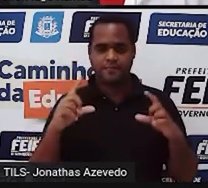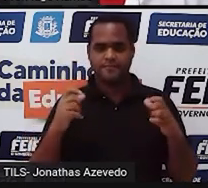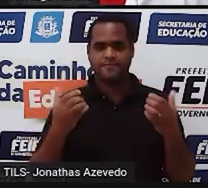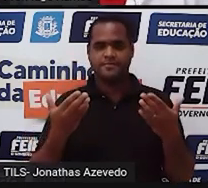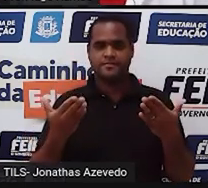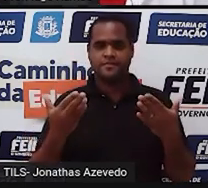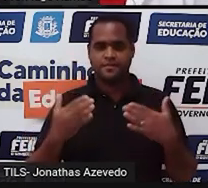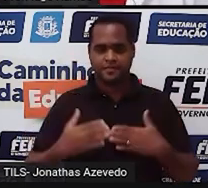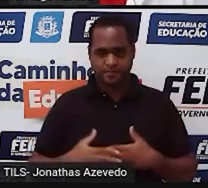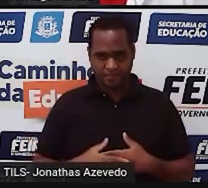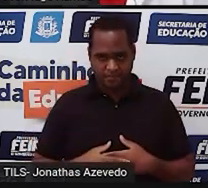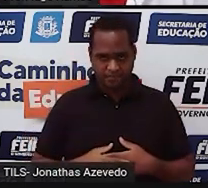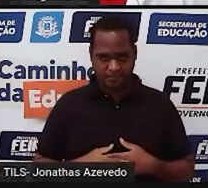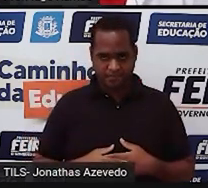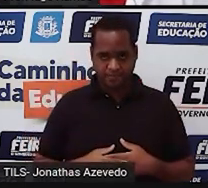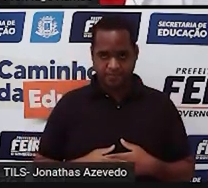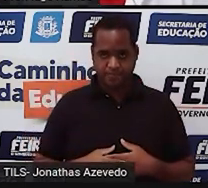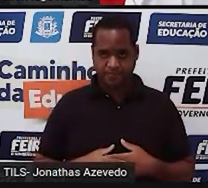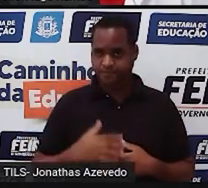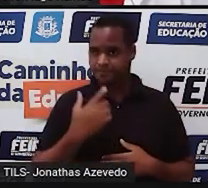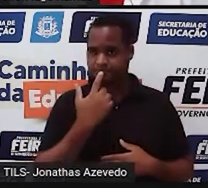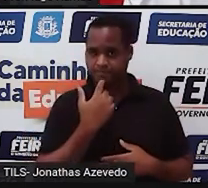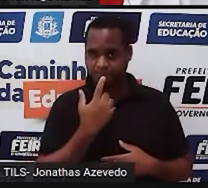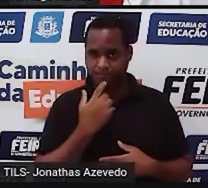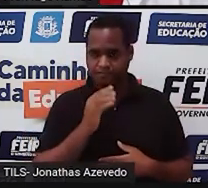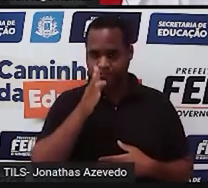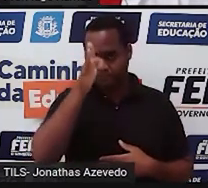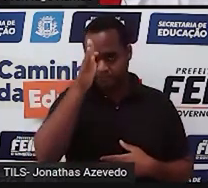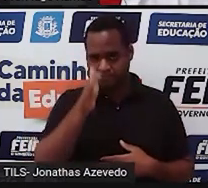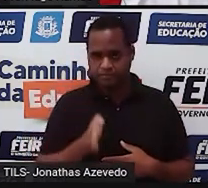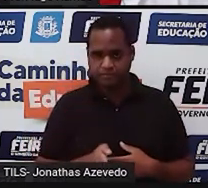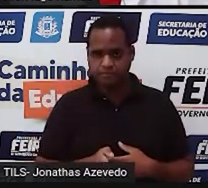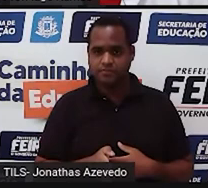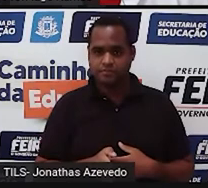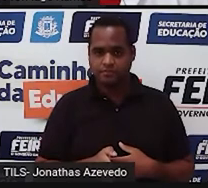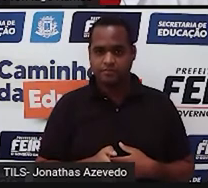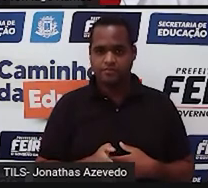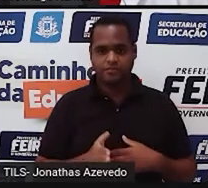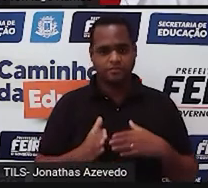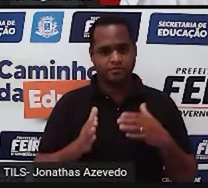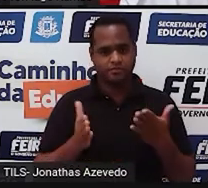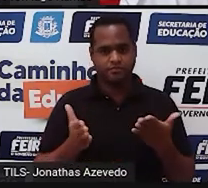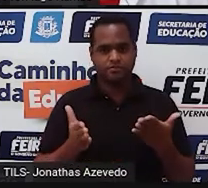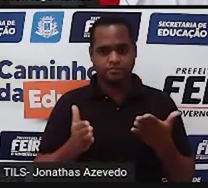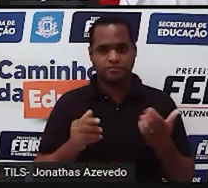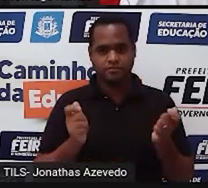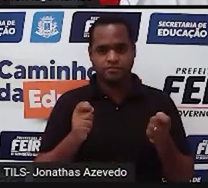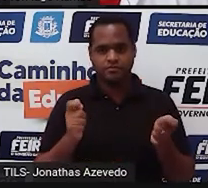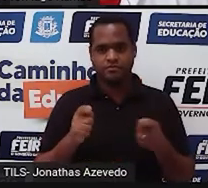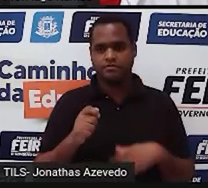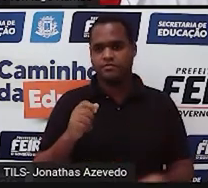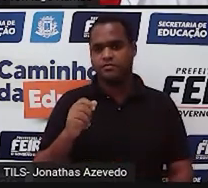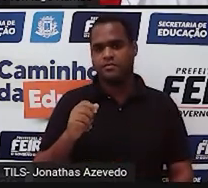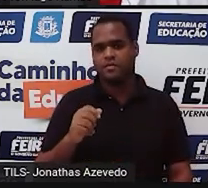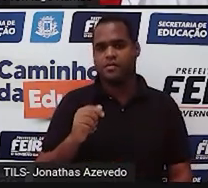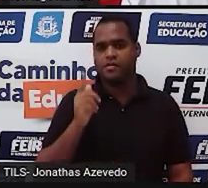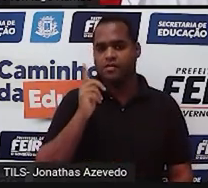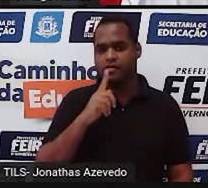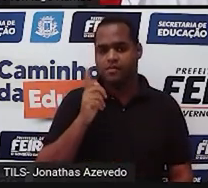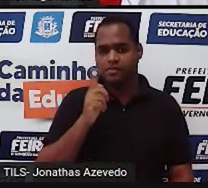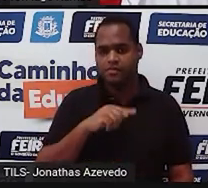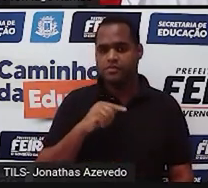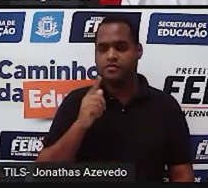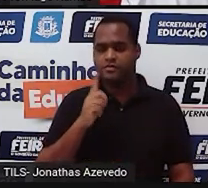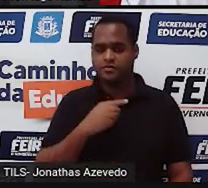figura olha só a reta vermelha o que passou pelo ponto médio que cruzou o